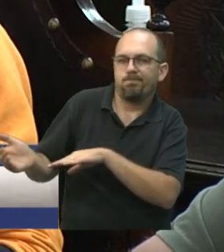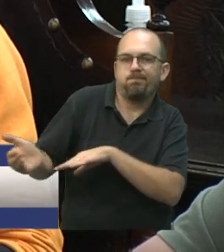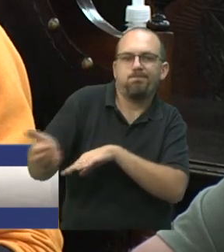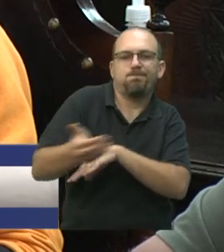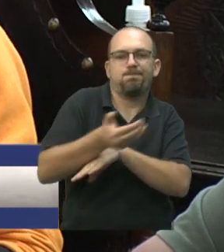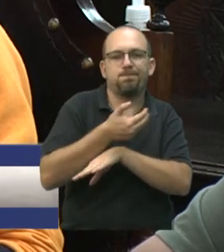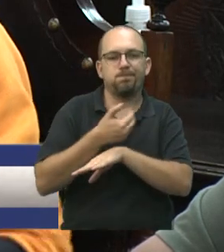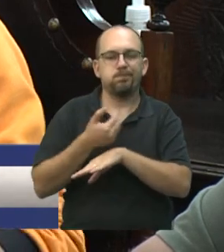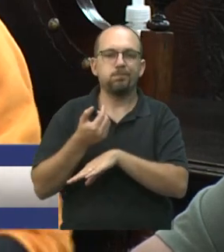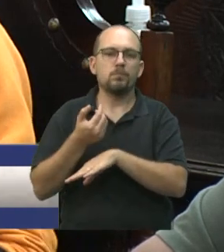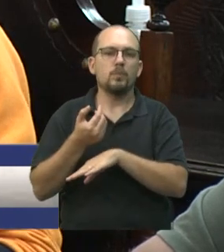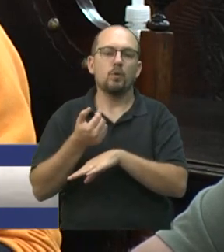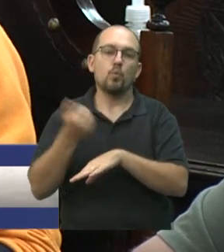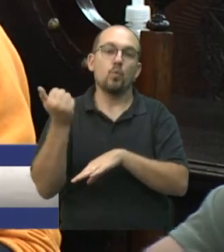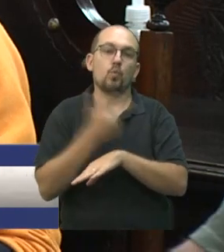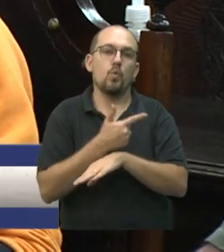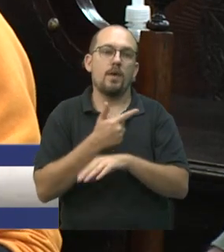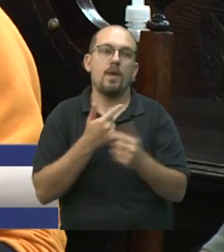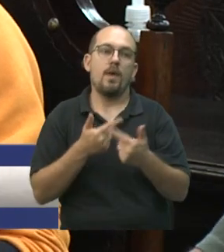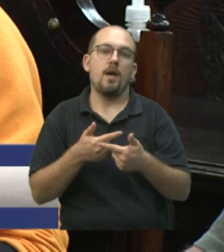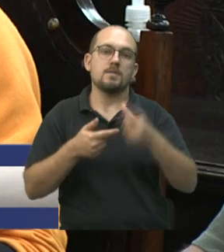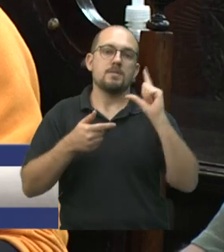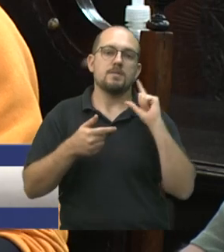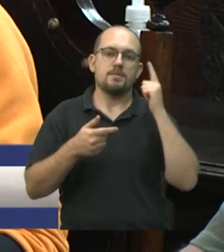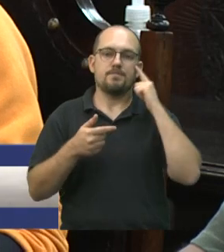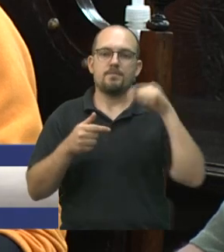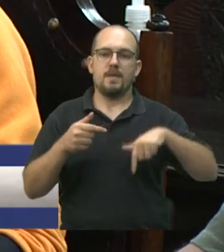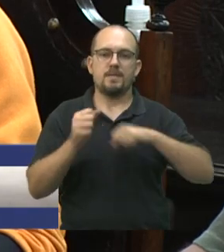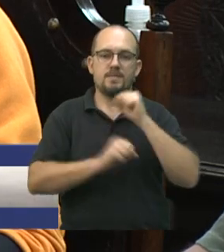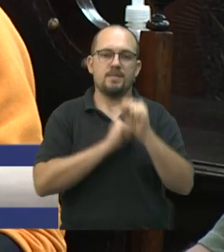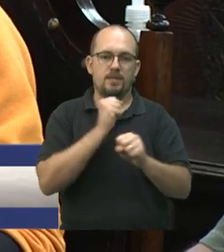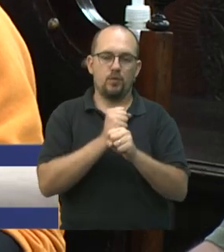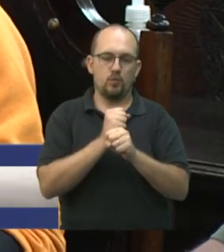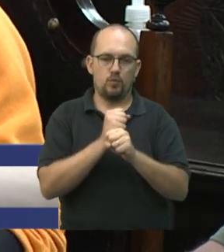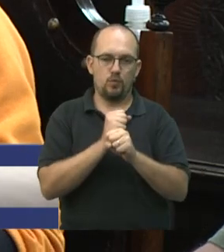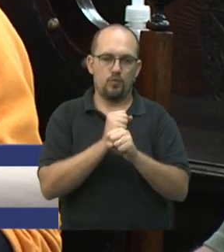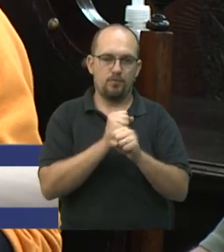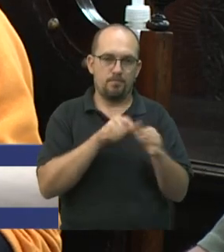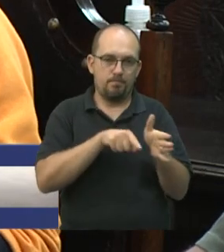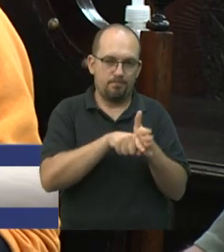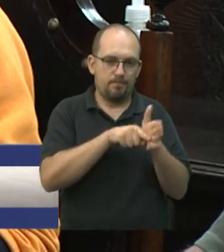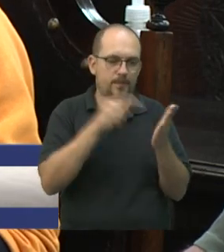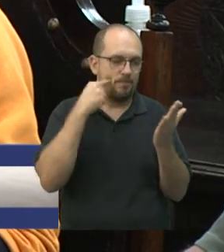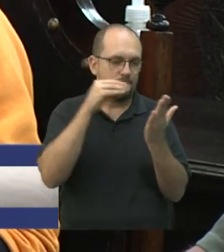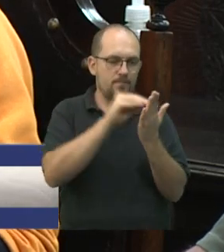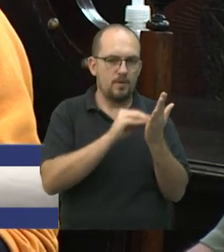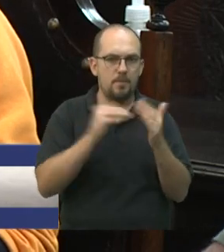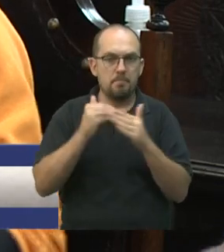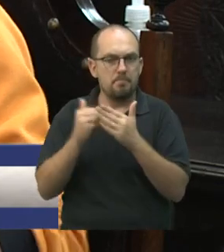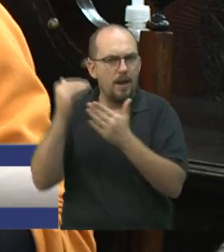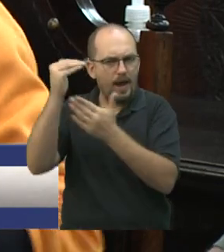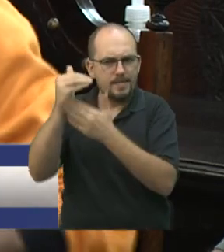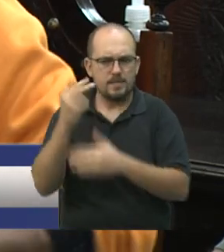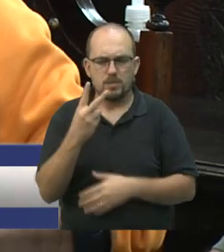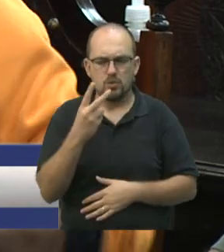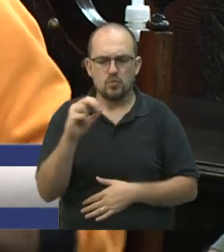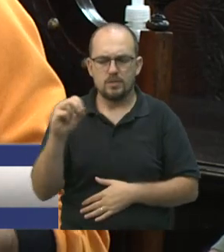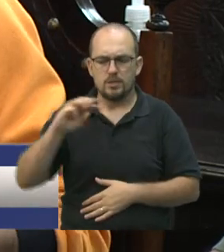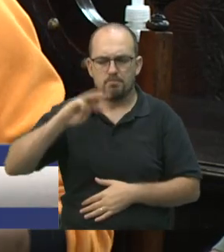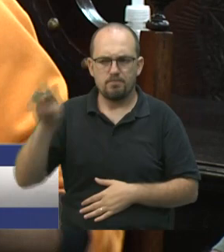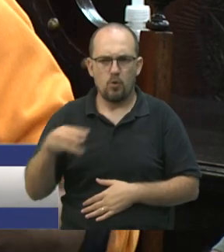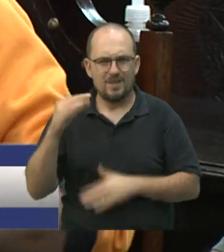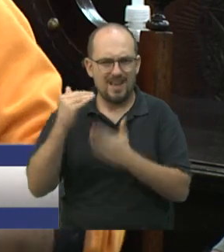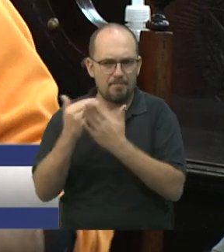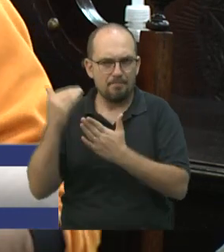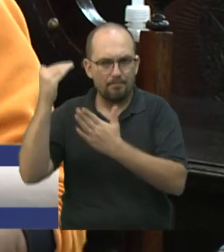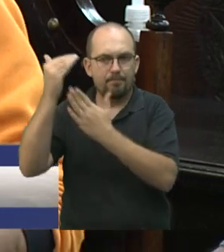que a primeira estimativa para este ano. A minha primeira pergunta é se esses 200 milhões a mais, está descrito